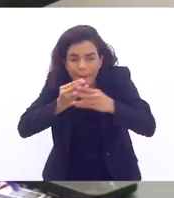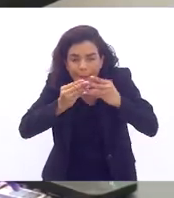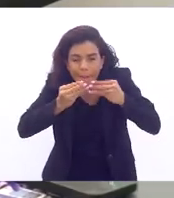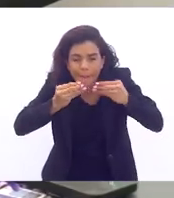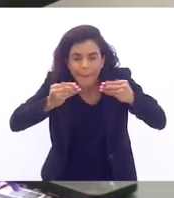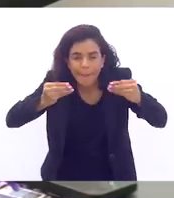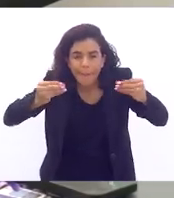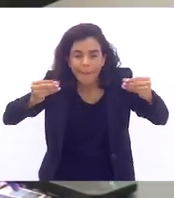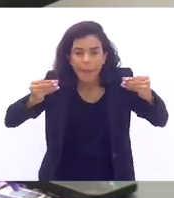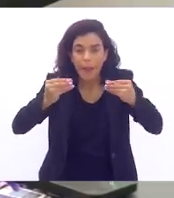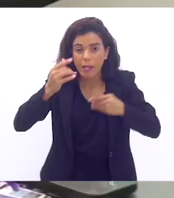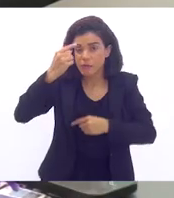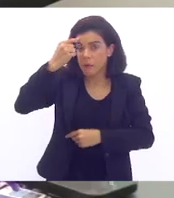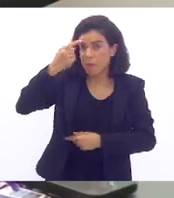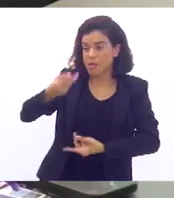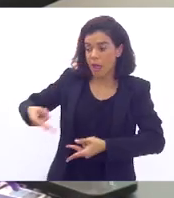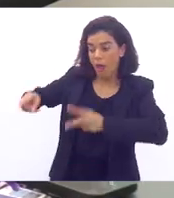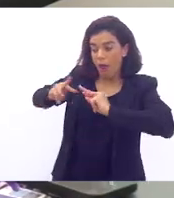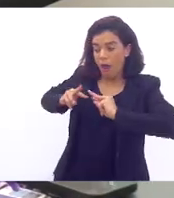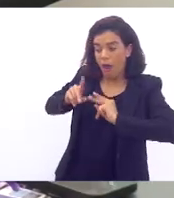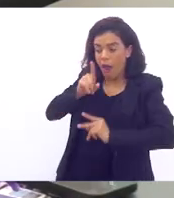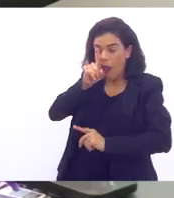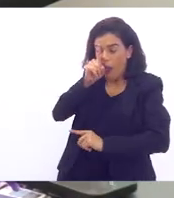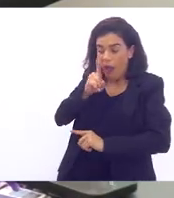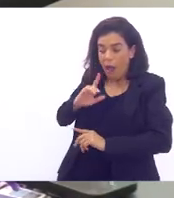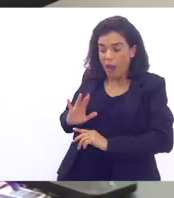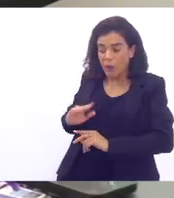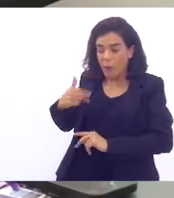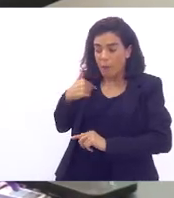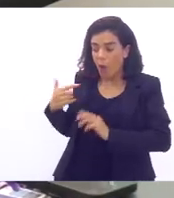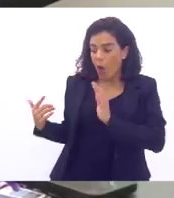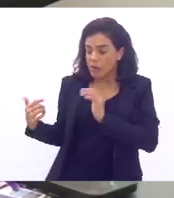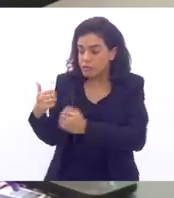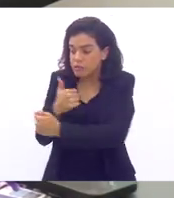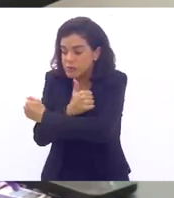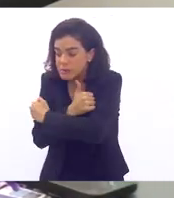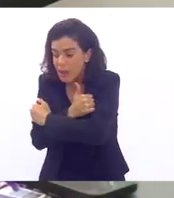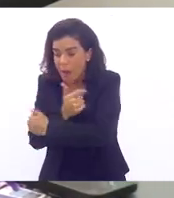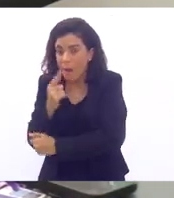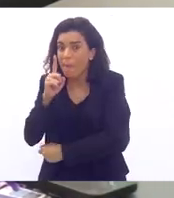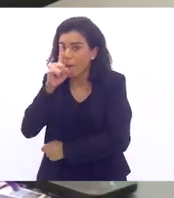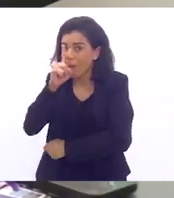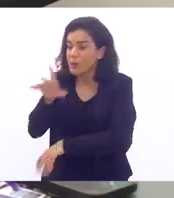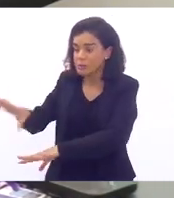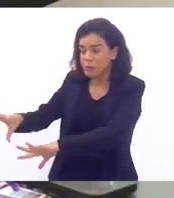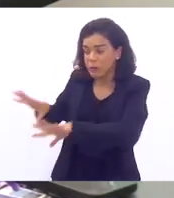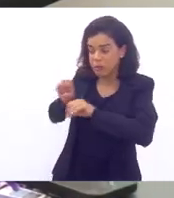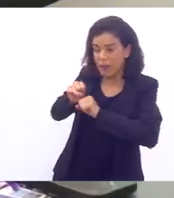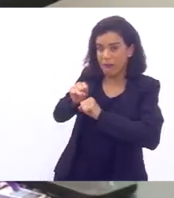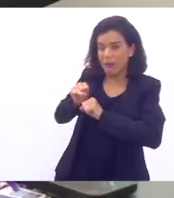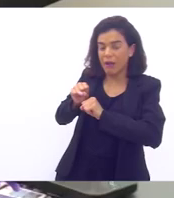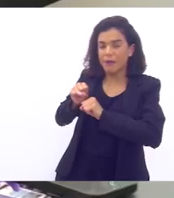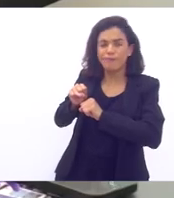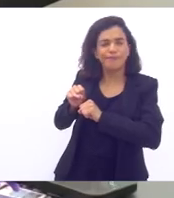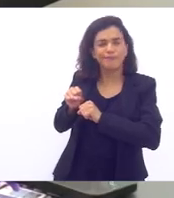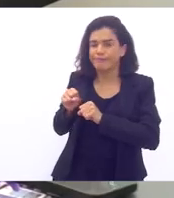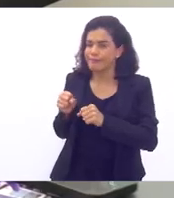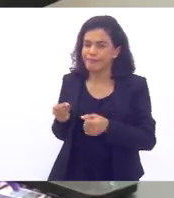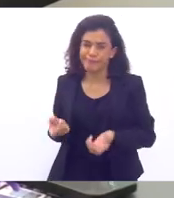que é algo Contagioso que eu não posso me aproximar porque eu posso pegar isso também então